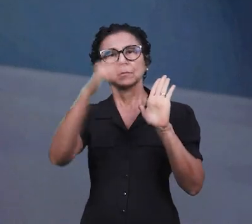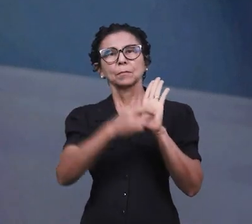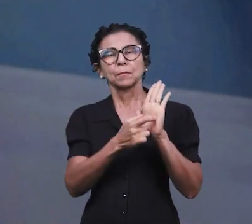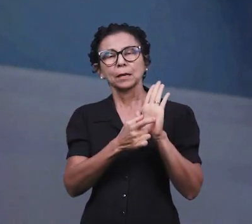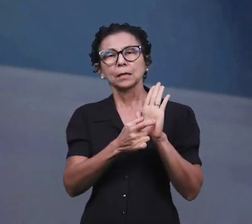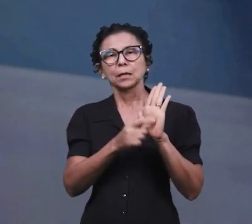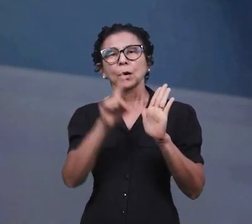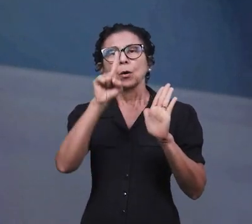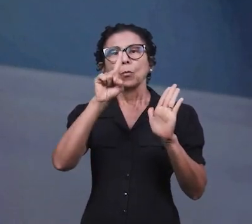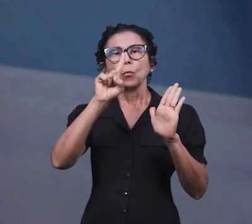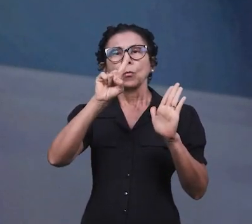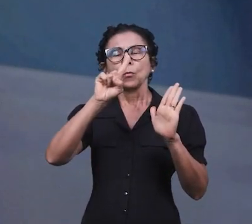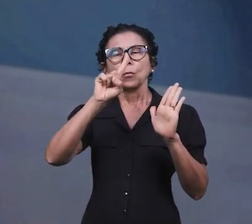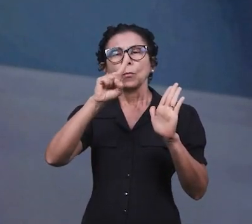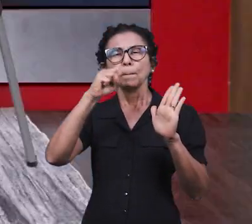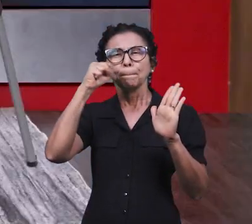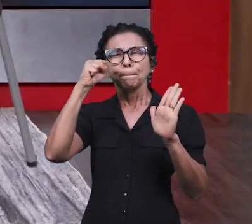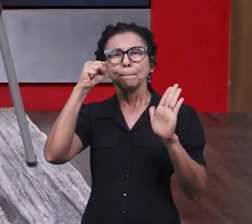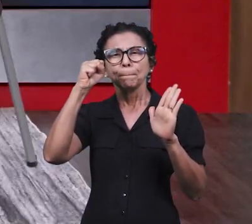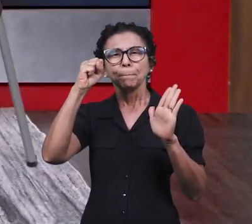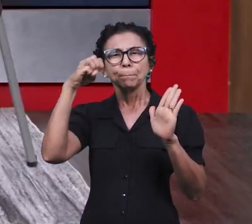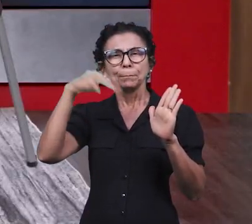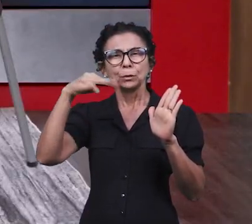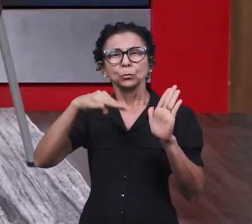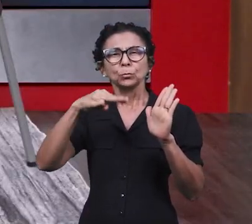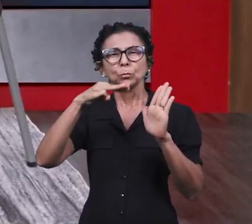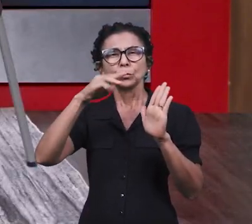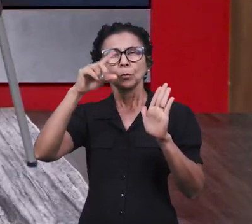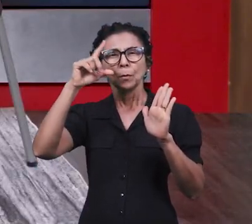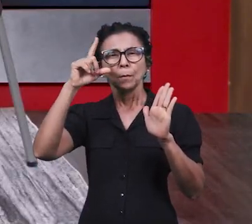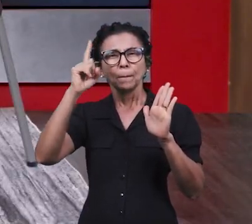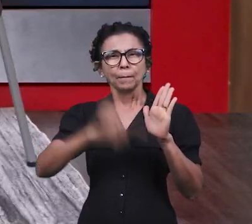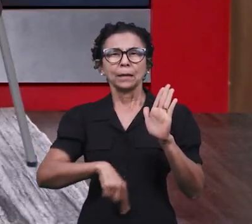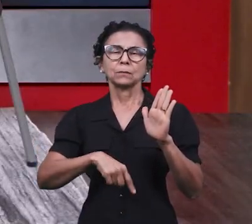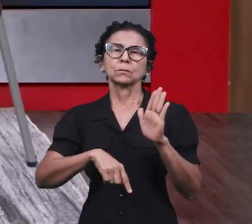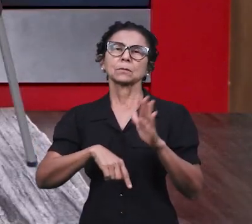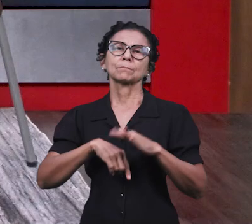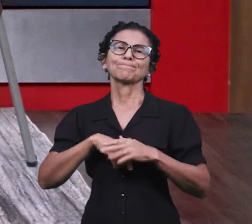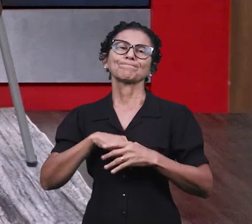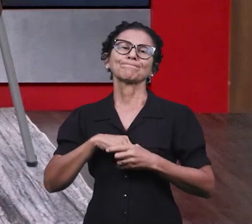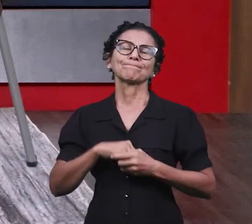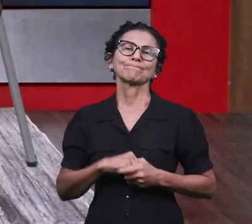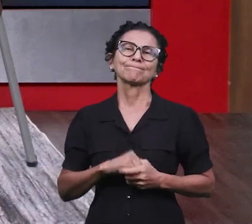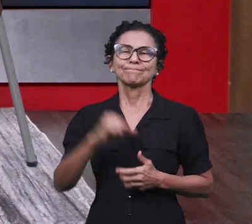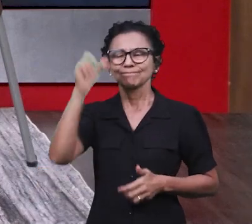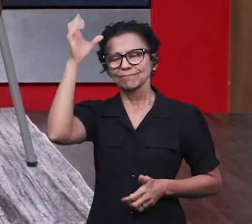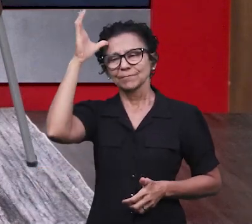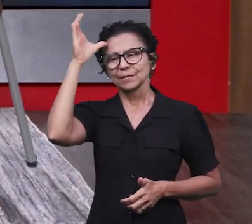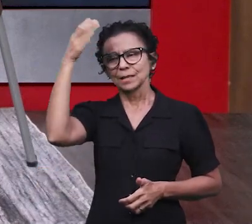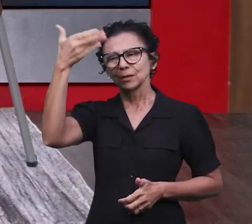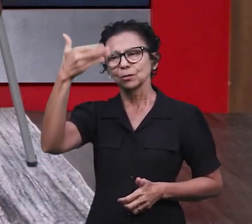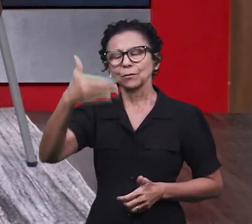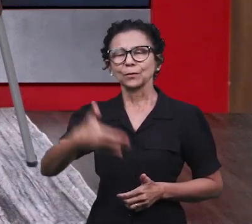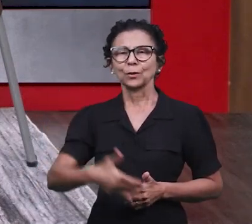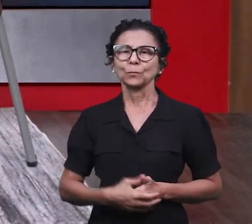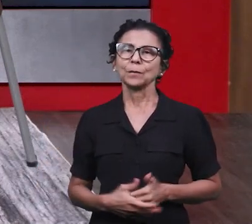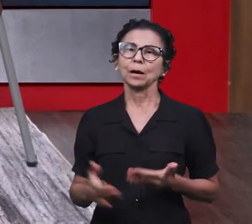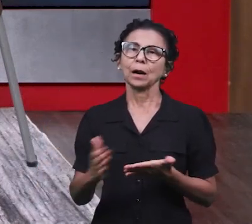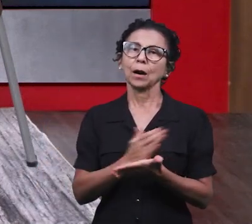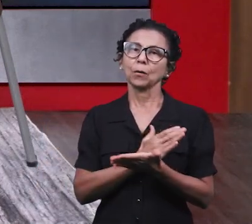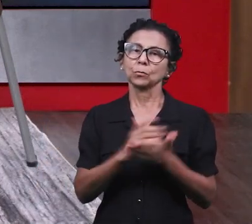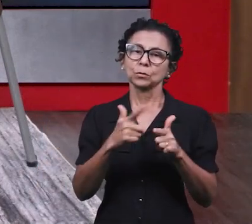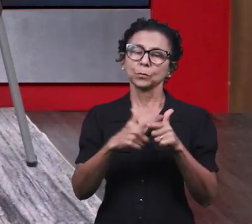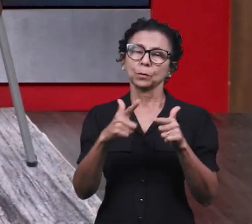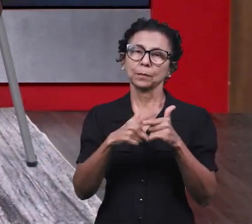essas sentenças porque foram detectados que eram casos semelhantes. Então, porém, assim, é bem verdade que com o passar do